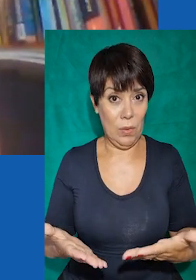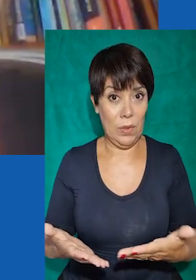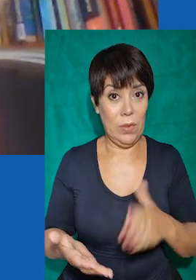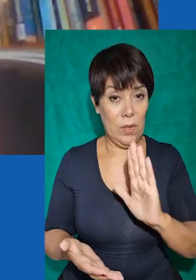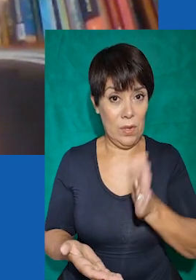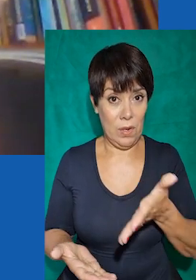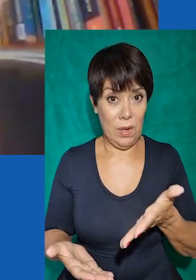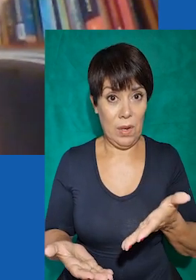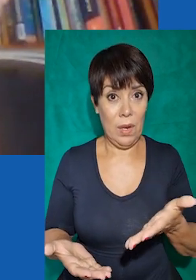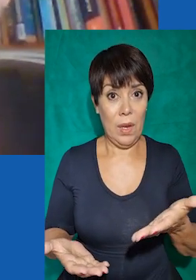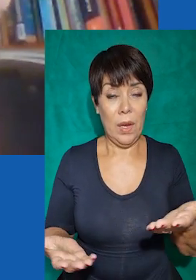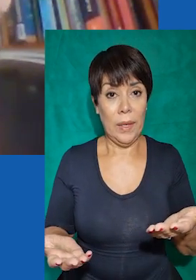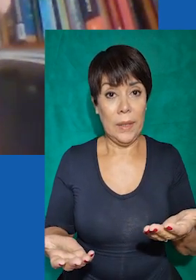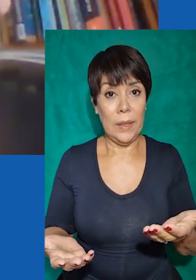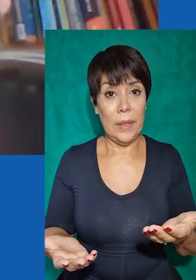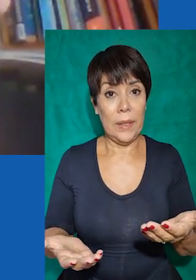atualmente